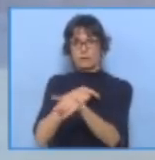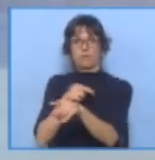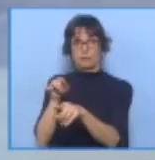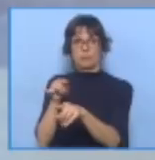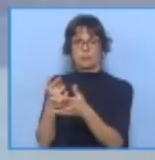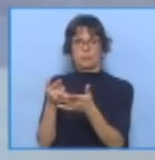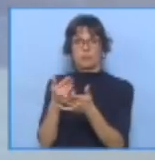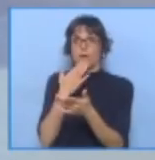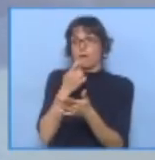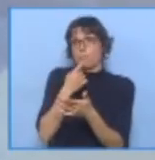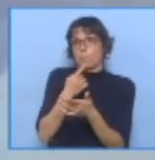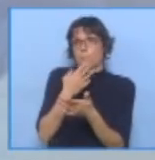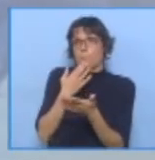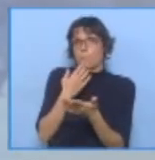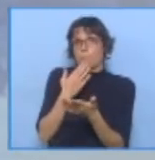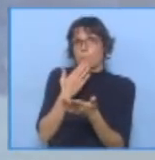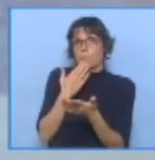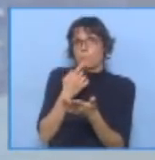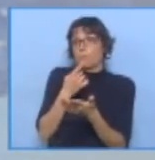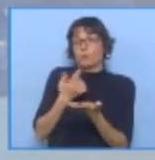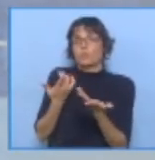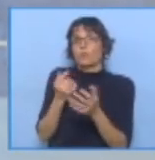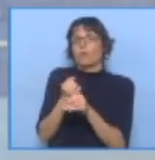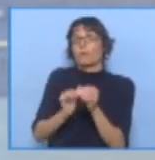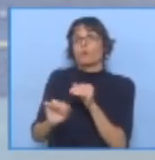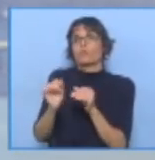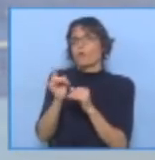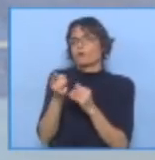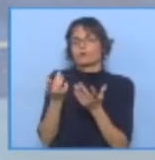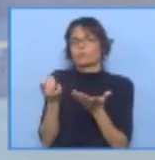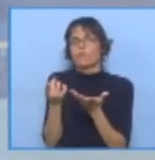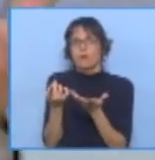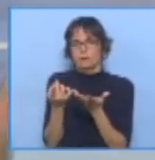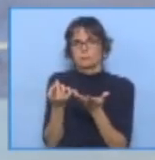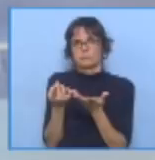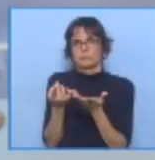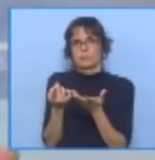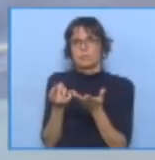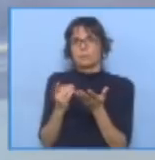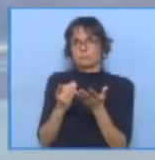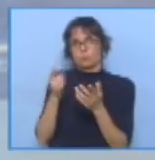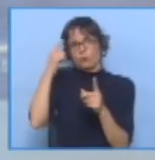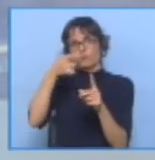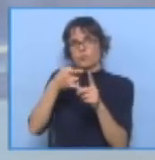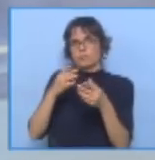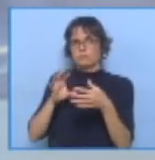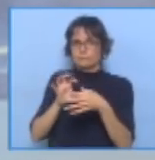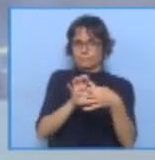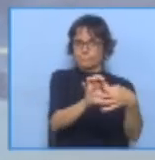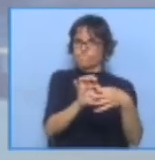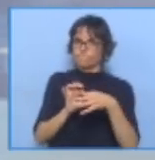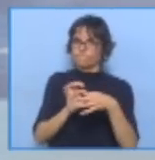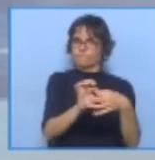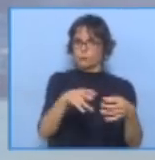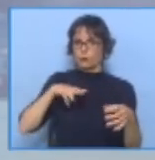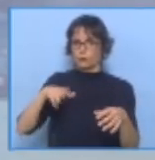que trabalho vai sendo feito, que divulgação vai sendo feita para que, nomeadamente, a ligação entre Portugal e a Terra Santa esteja